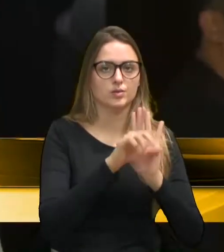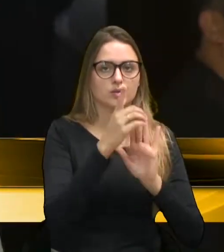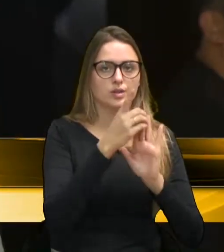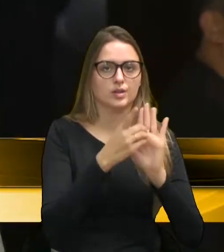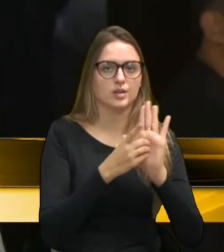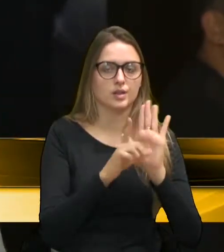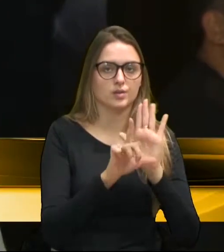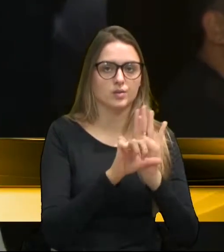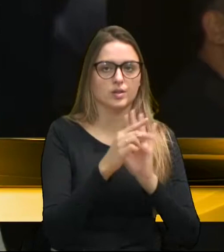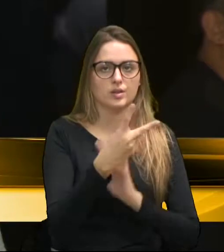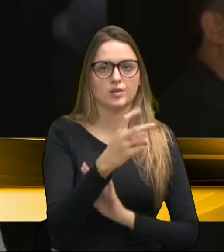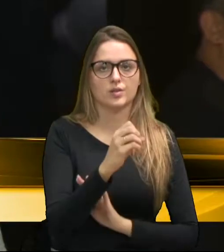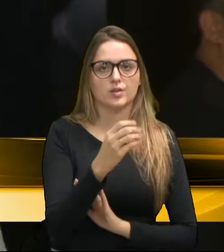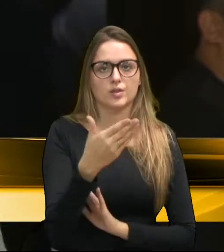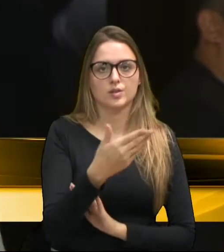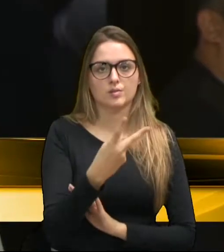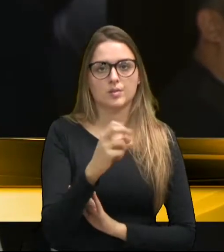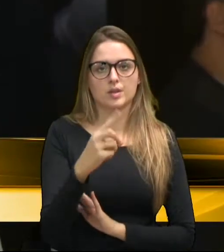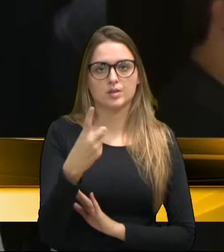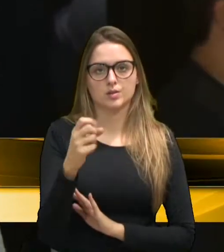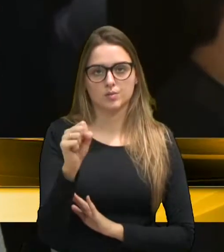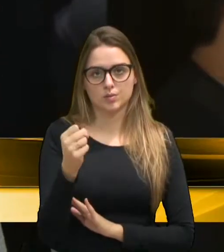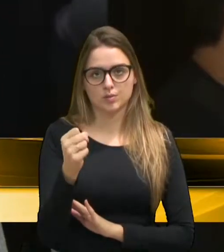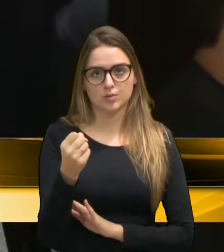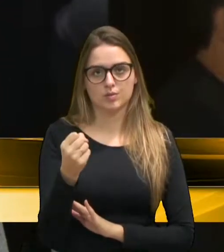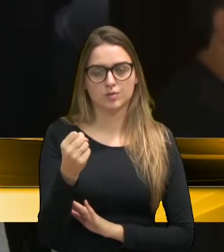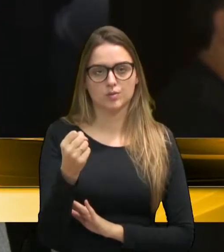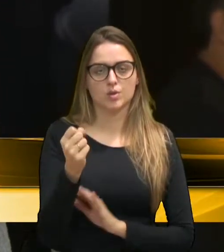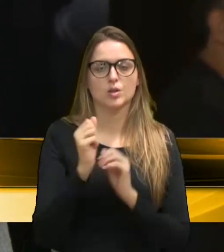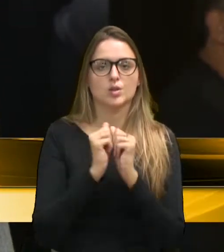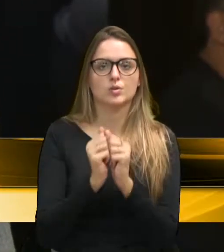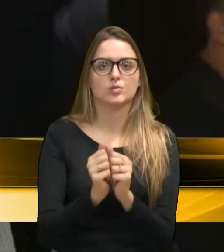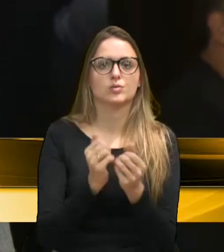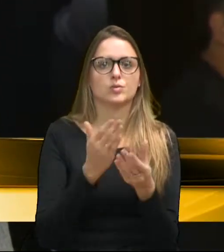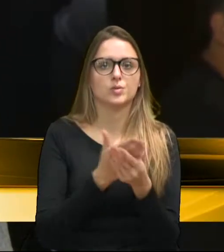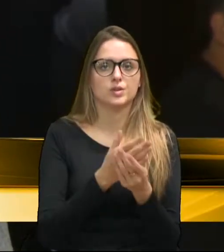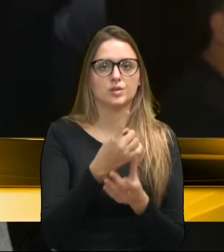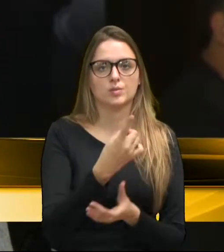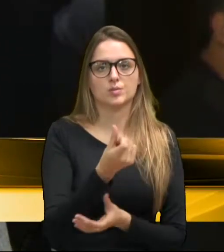decreto legislativo 20/2018, contido no processo